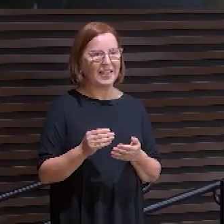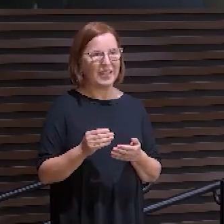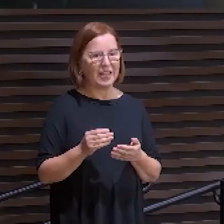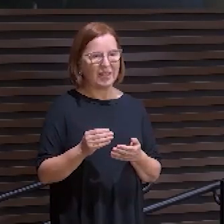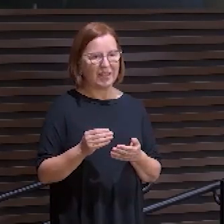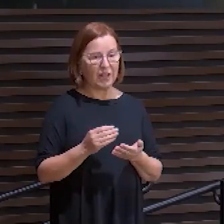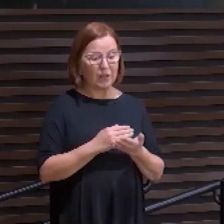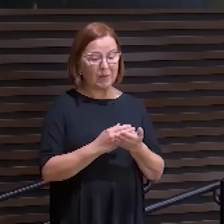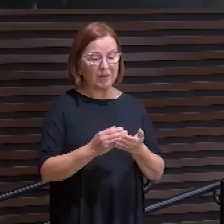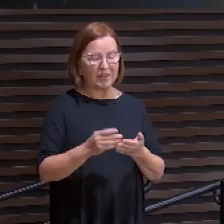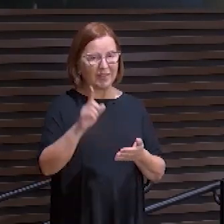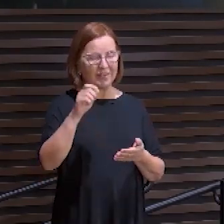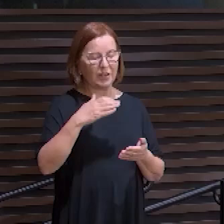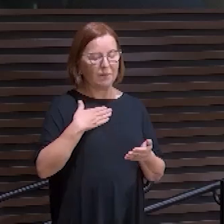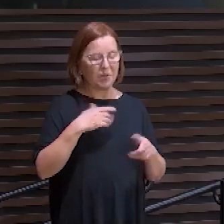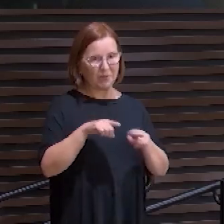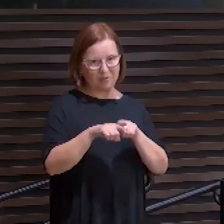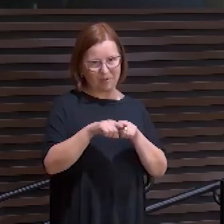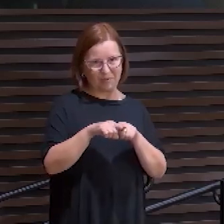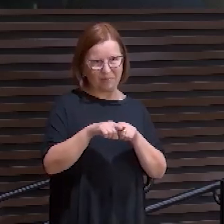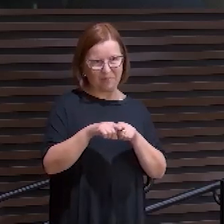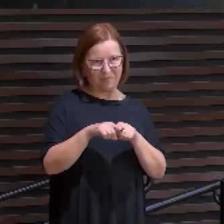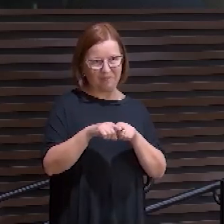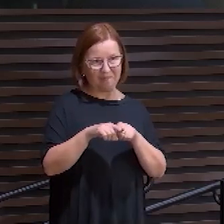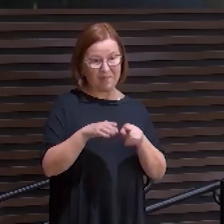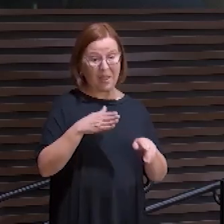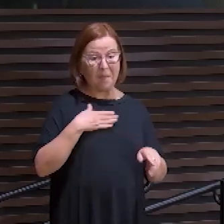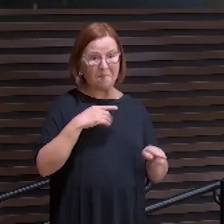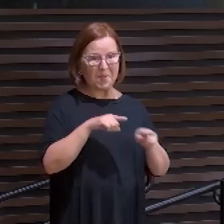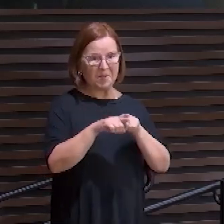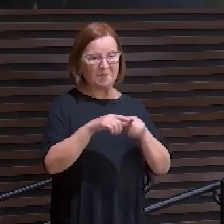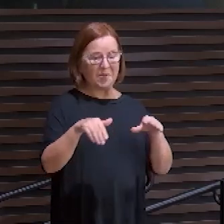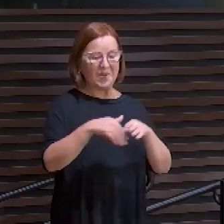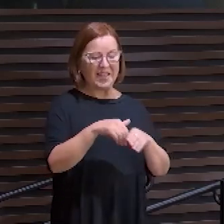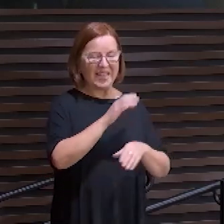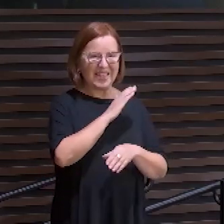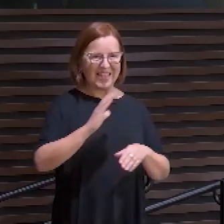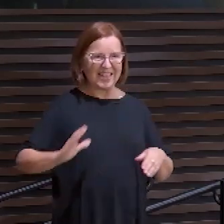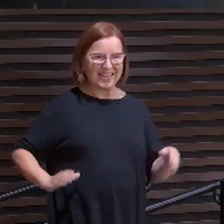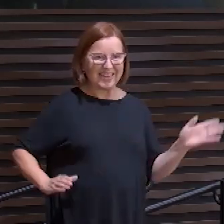Isso é maravilhoso. Meu irmão em Cristo Jesus.